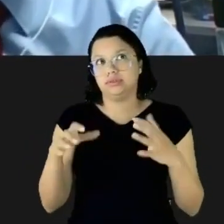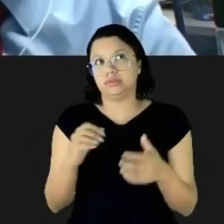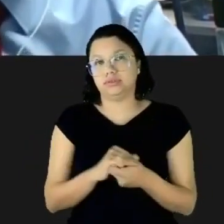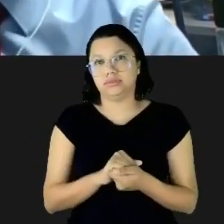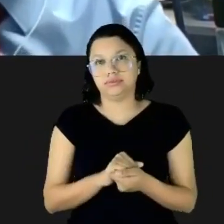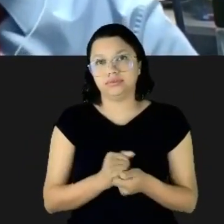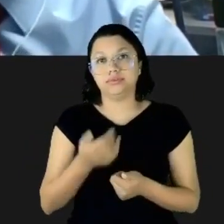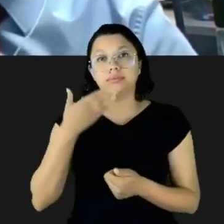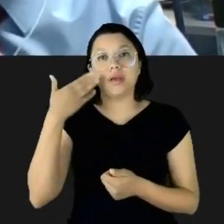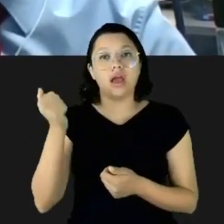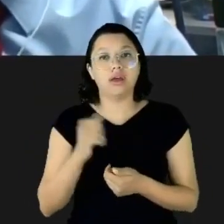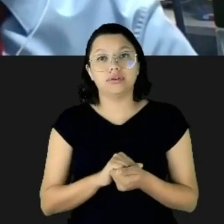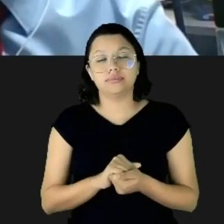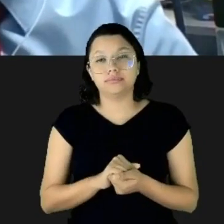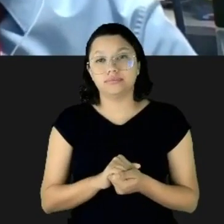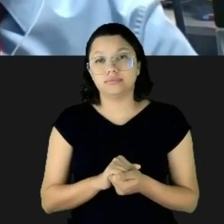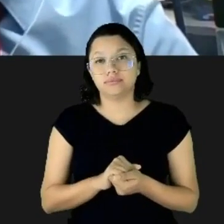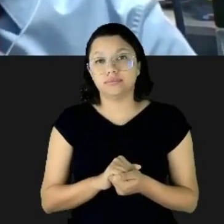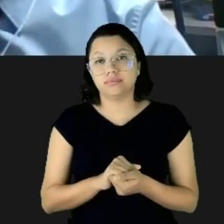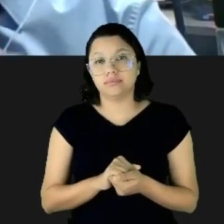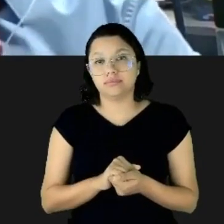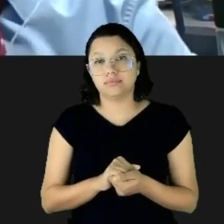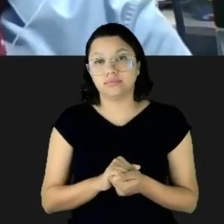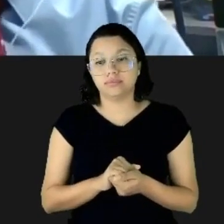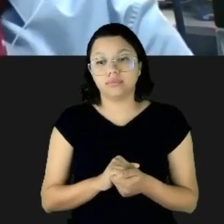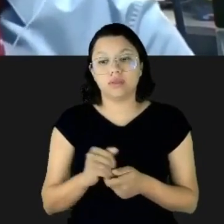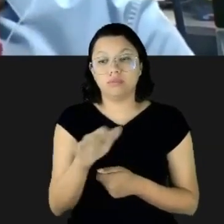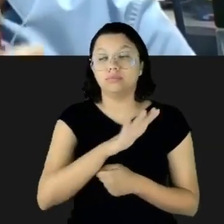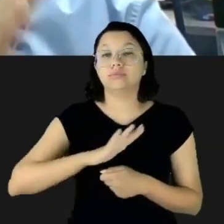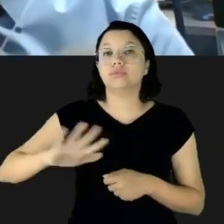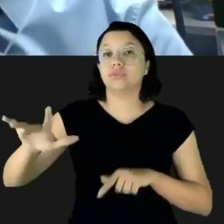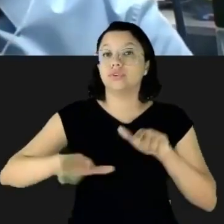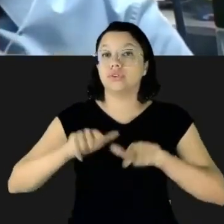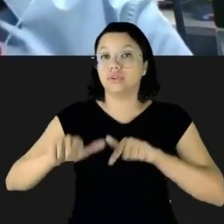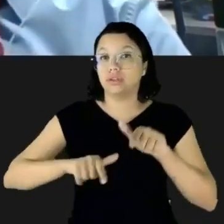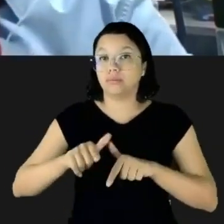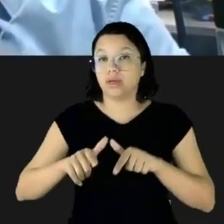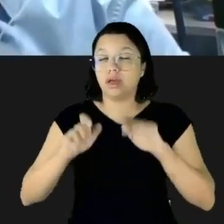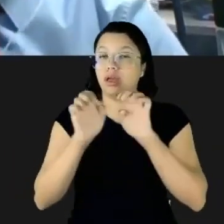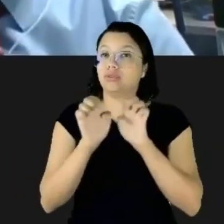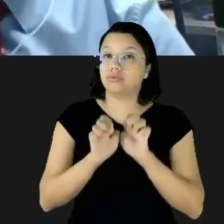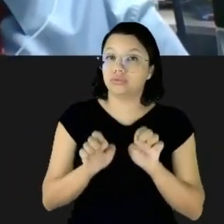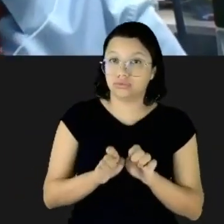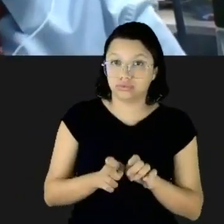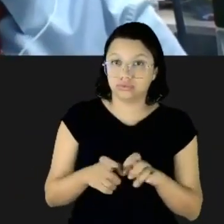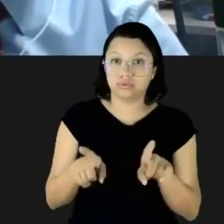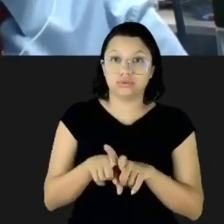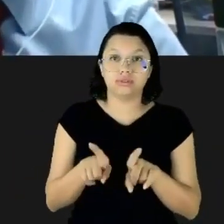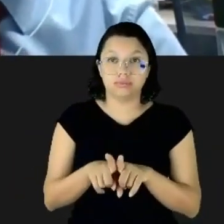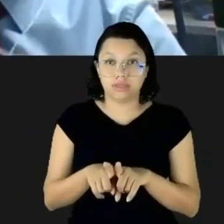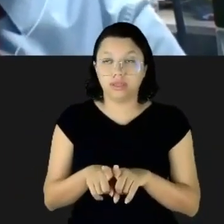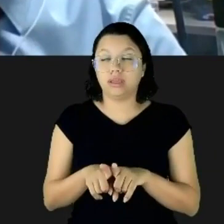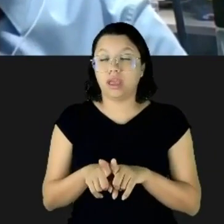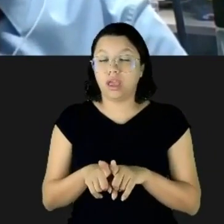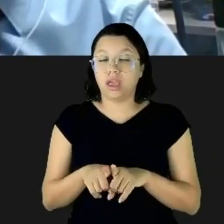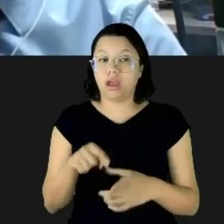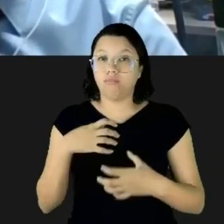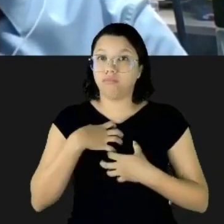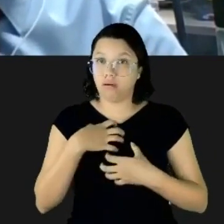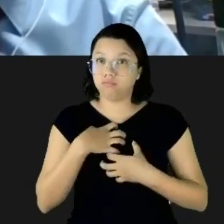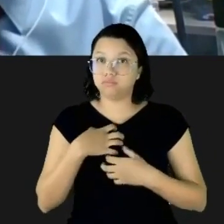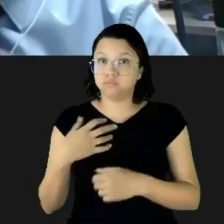é melhorar o ambiente de trabalho, tanto estrutura quanto parte emocional.